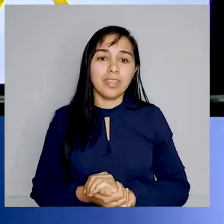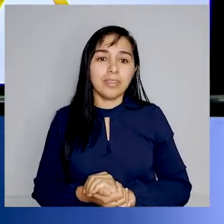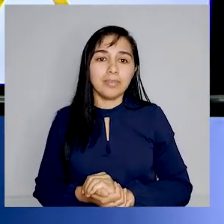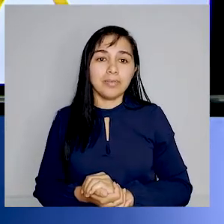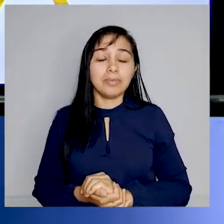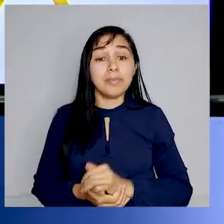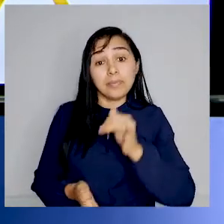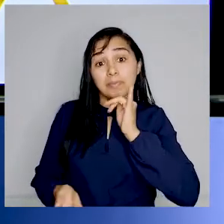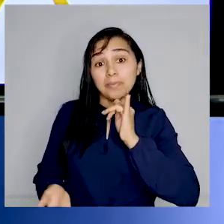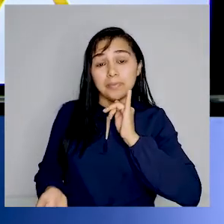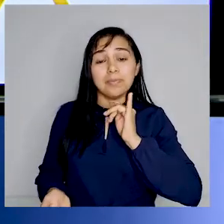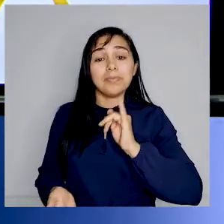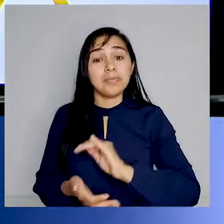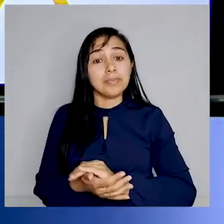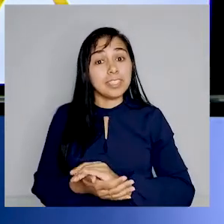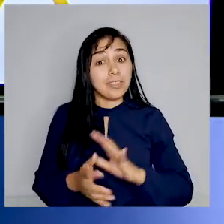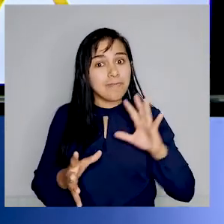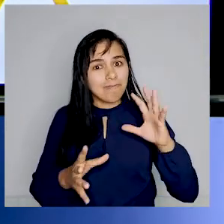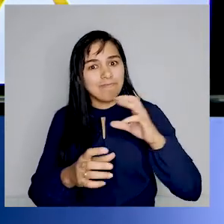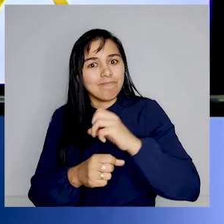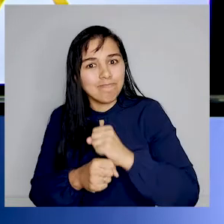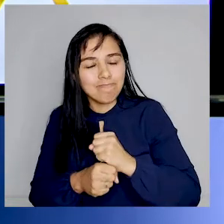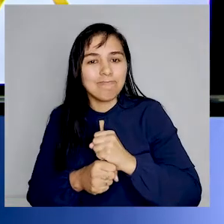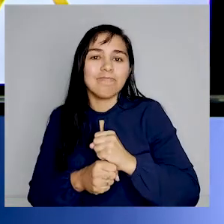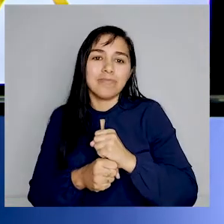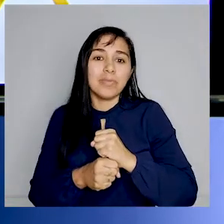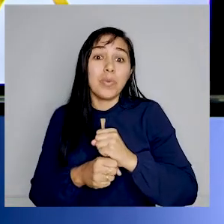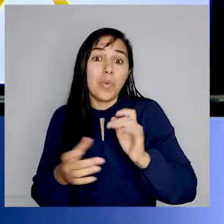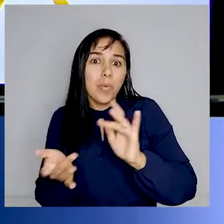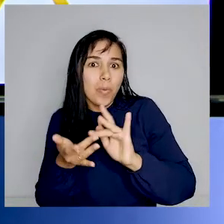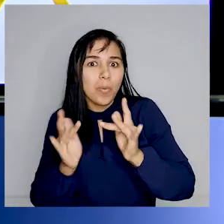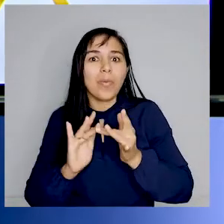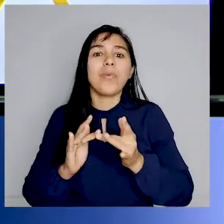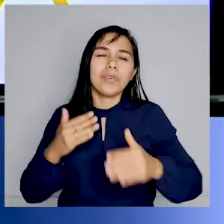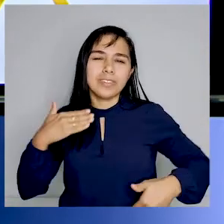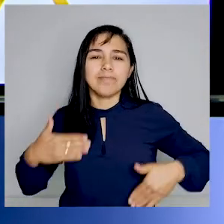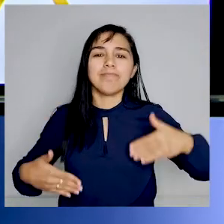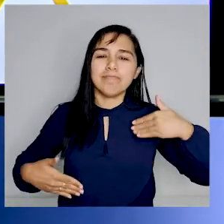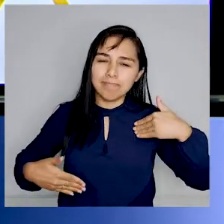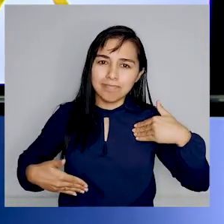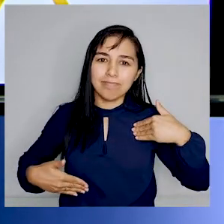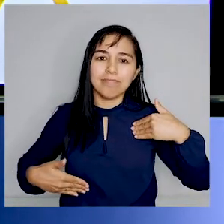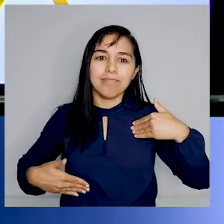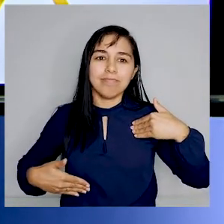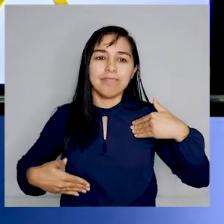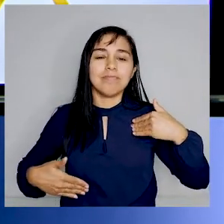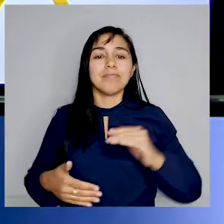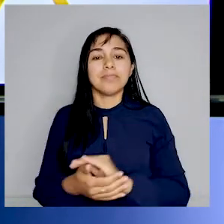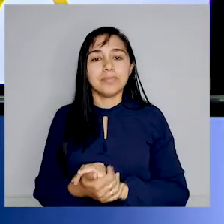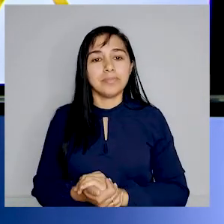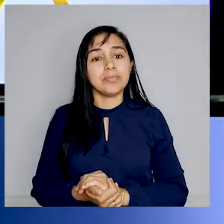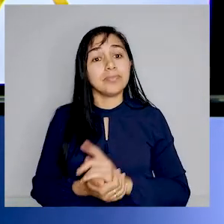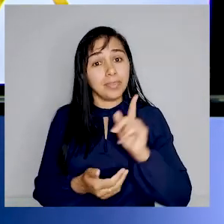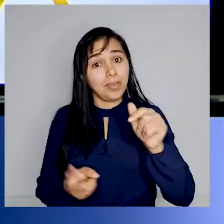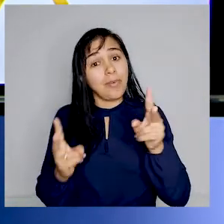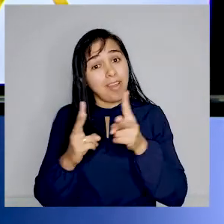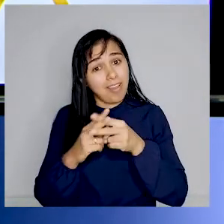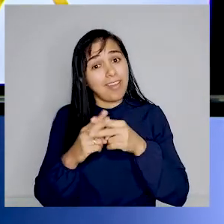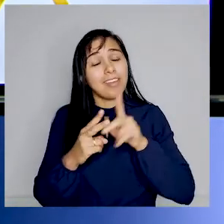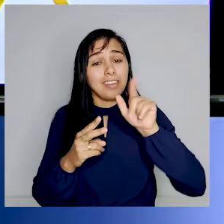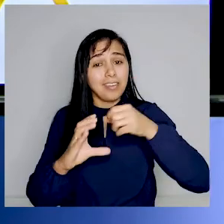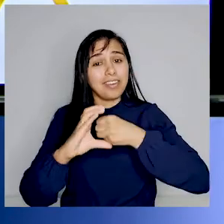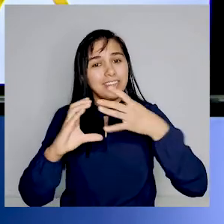curta distância, como por exemplo, o agarre, a imobilização, o contato físico com o oponente. Essas